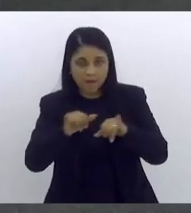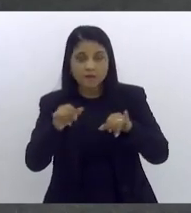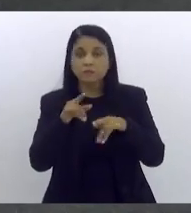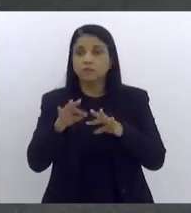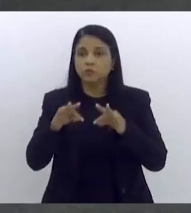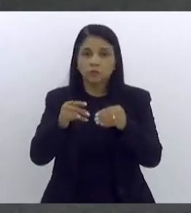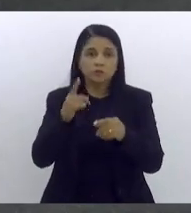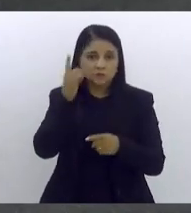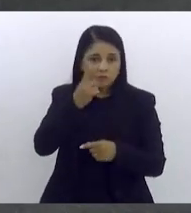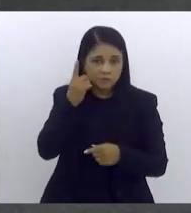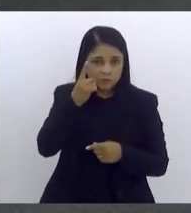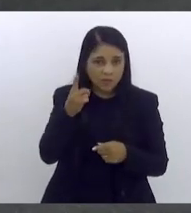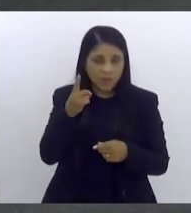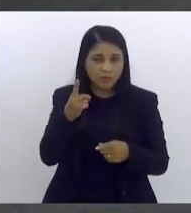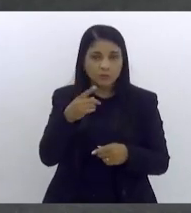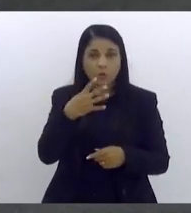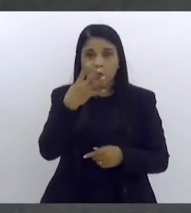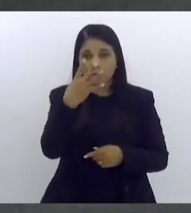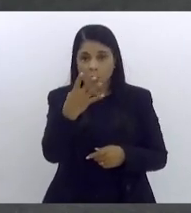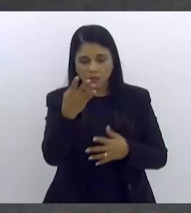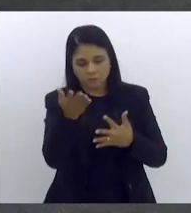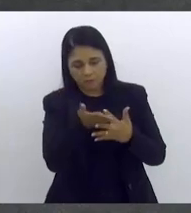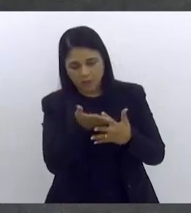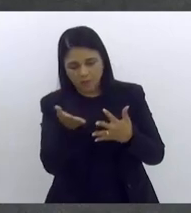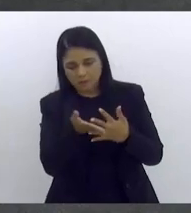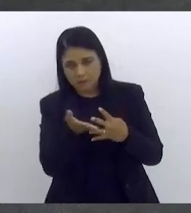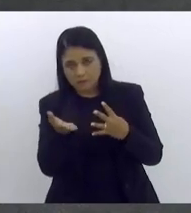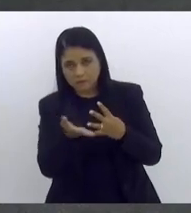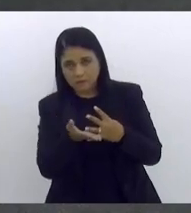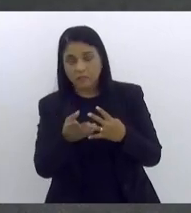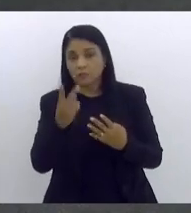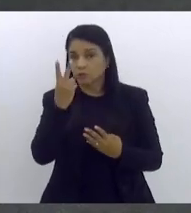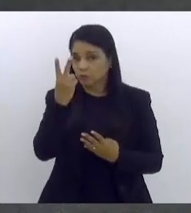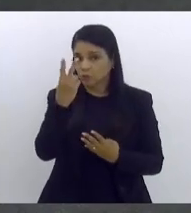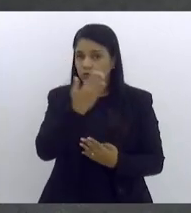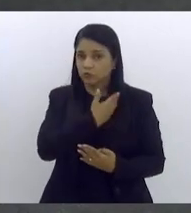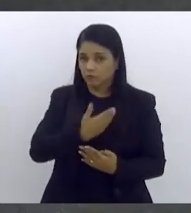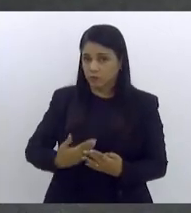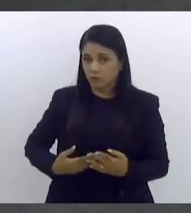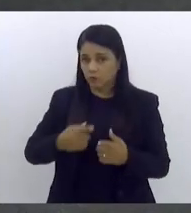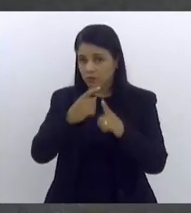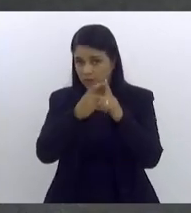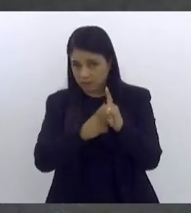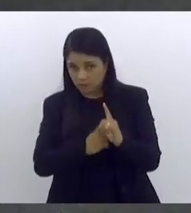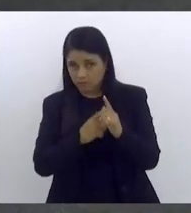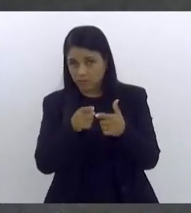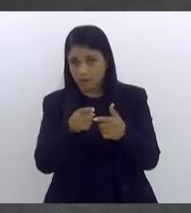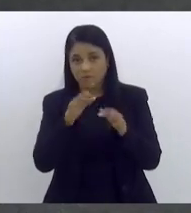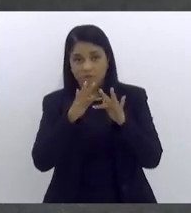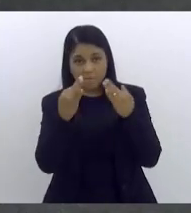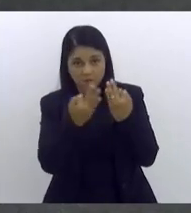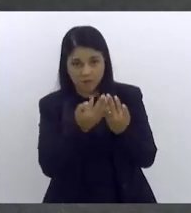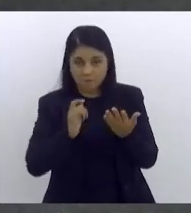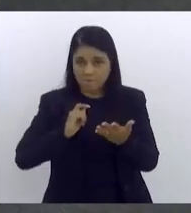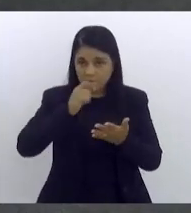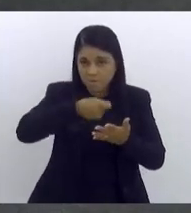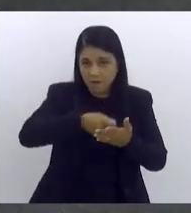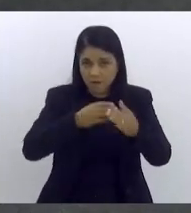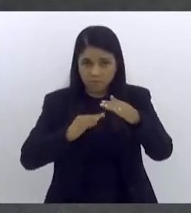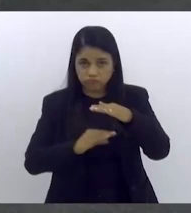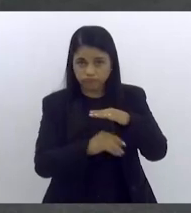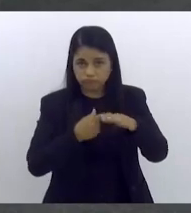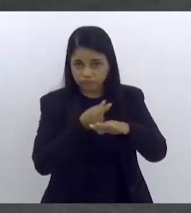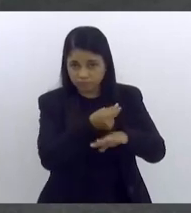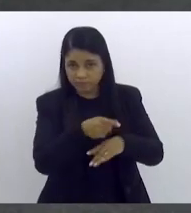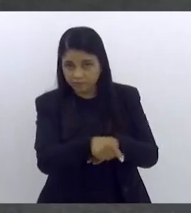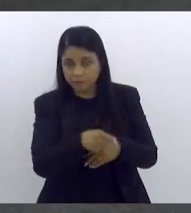deputados, conseguiu 4 parcelas. 2 que o governador já devia a essas famílias e mais 2 para frente, o que